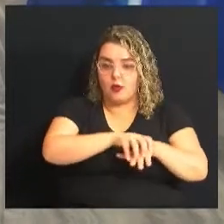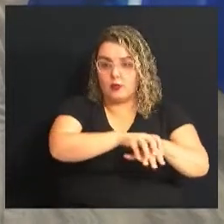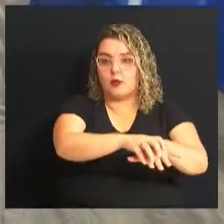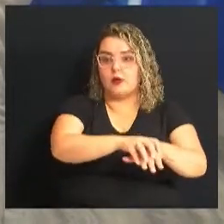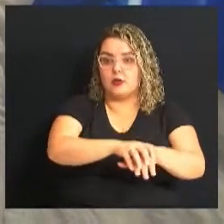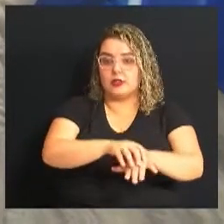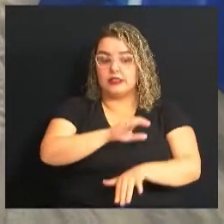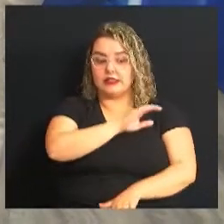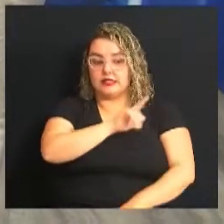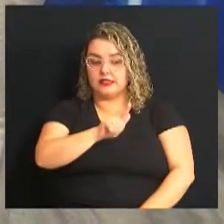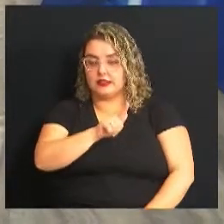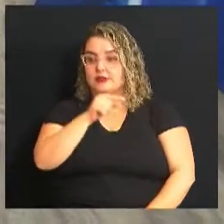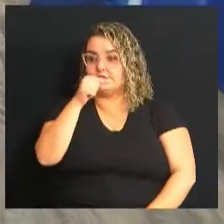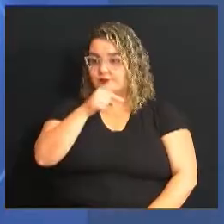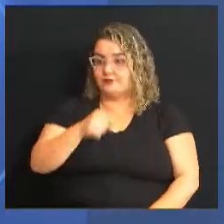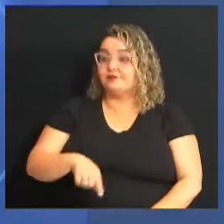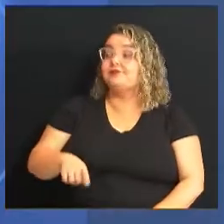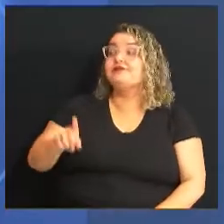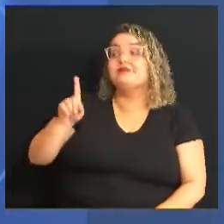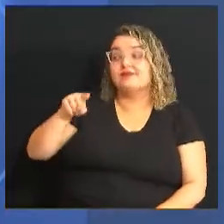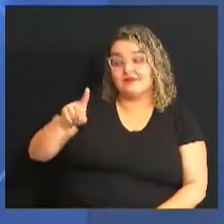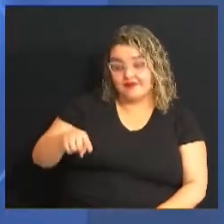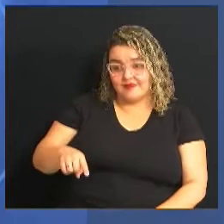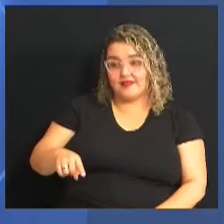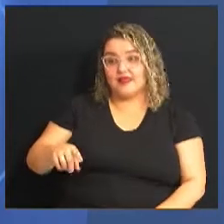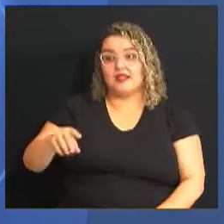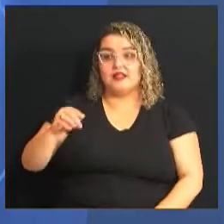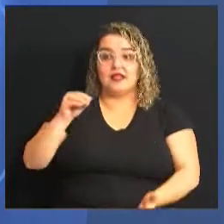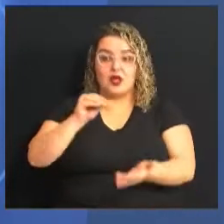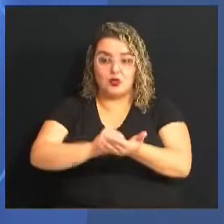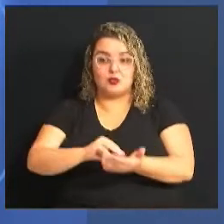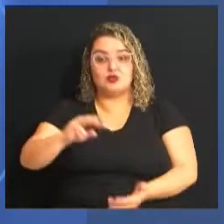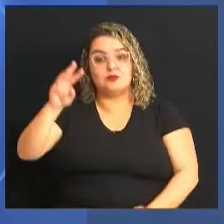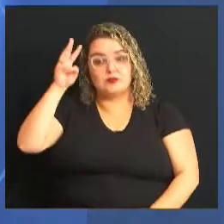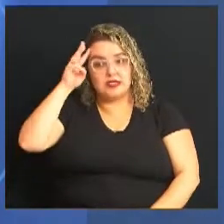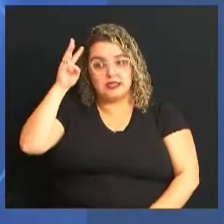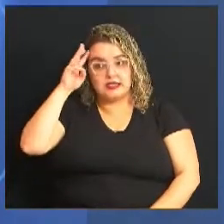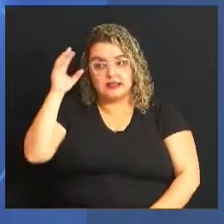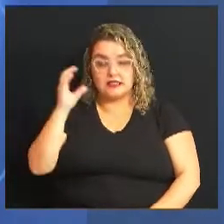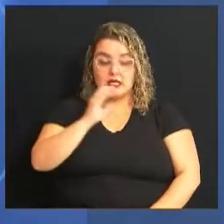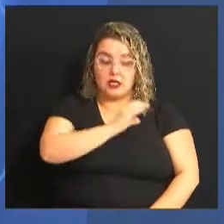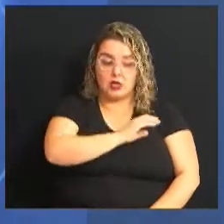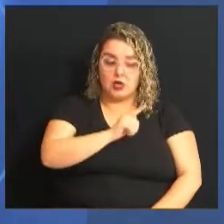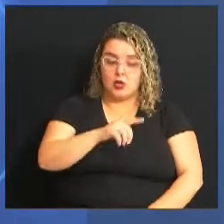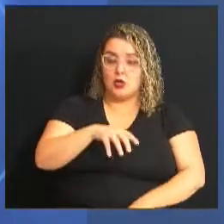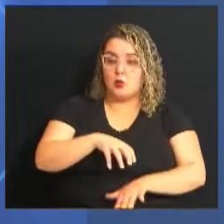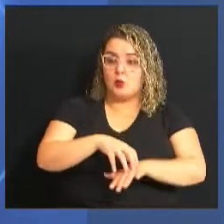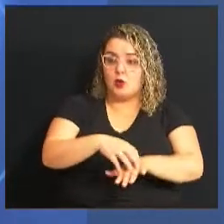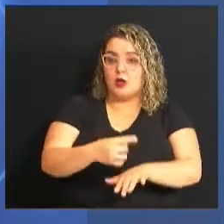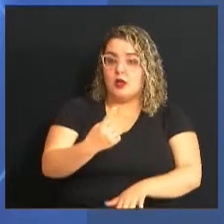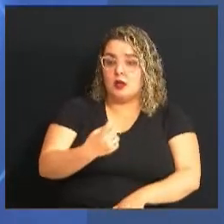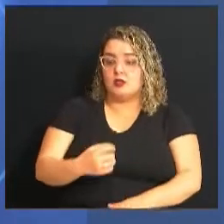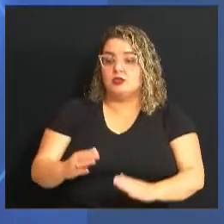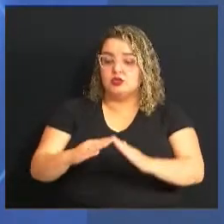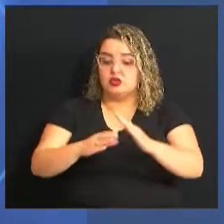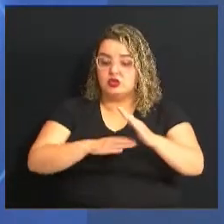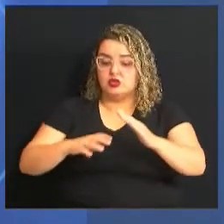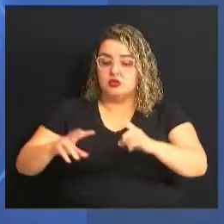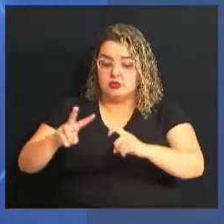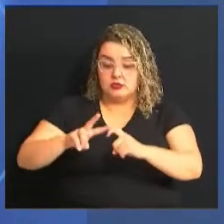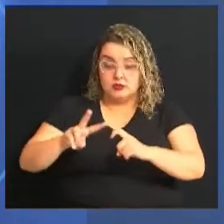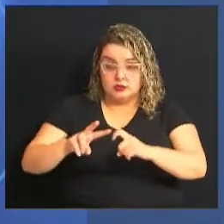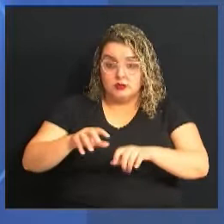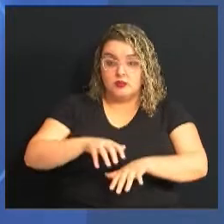Campo Grande, Mirna. Isso, desde a última terça-feira, a unidade 1 do Programa de Clínicas Veterinárias